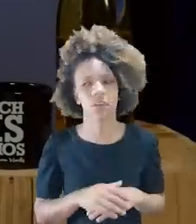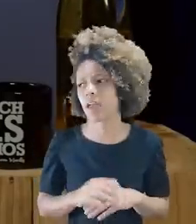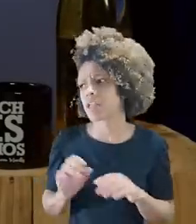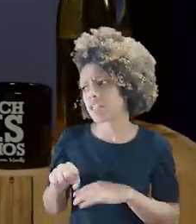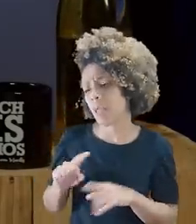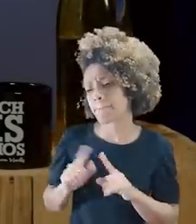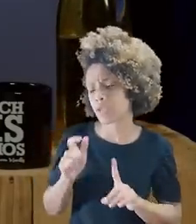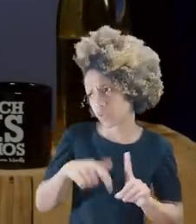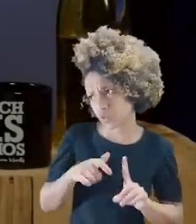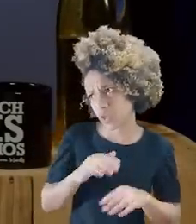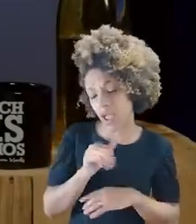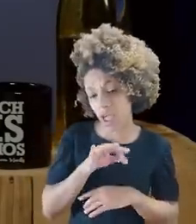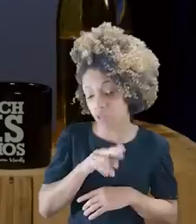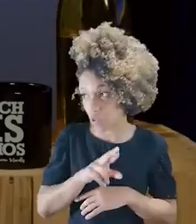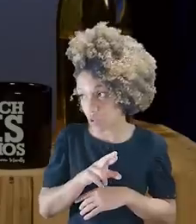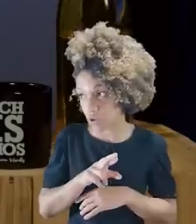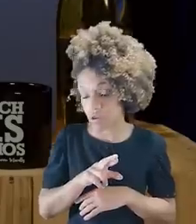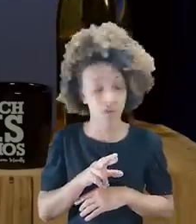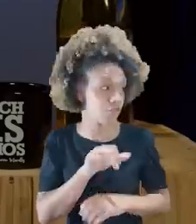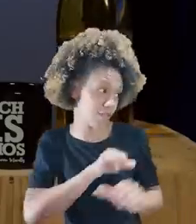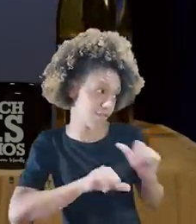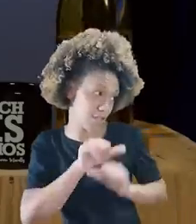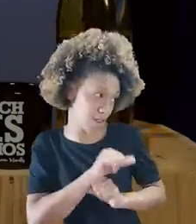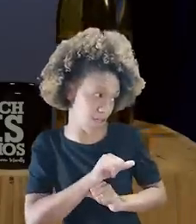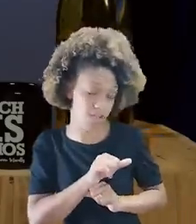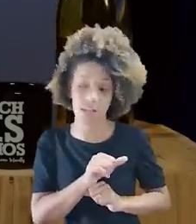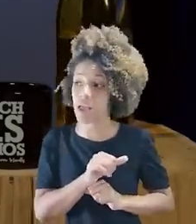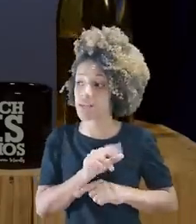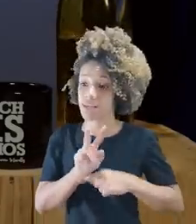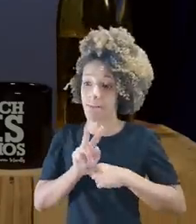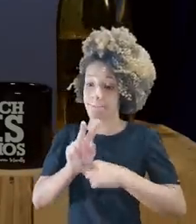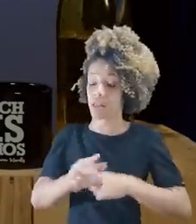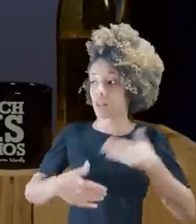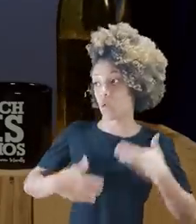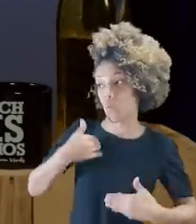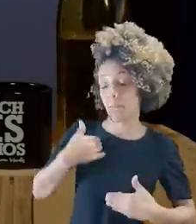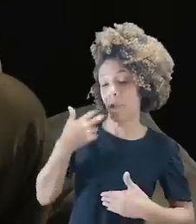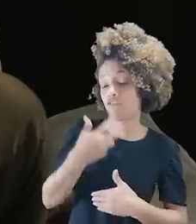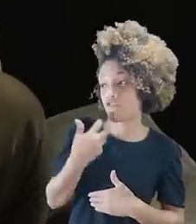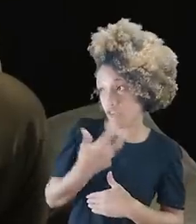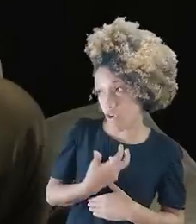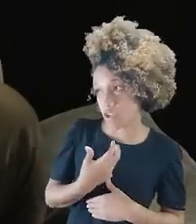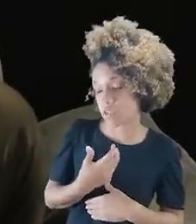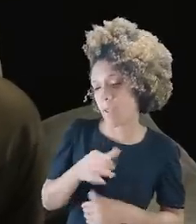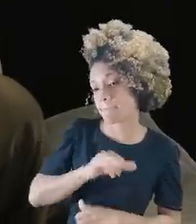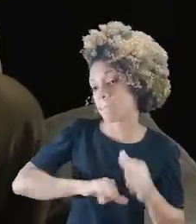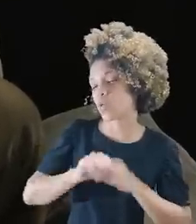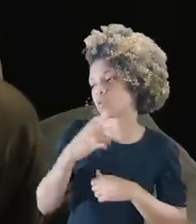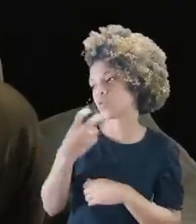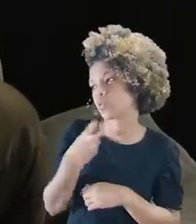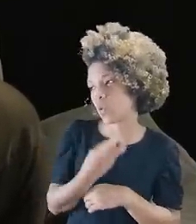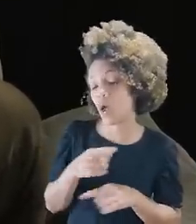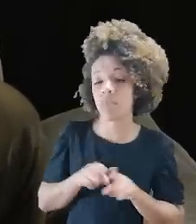corpo trabalha um peso trabalha um figurino diferente trabalha tudo é você né então dá pr perceber que você é muito profunda